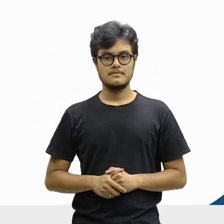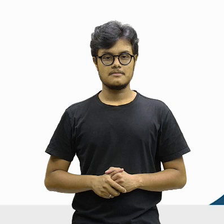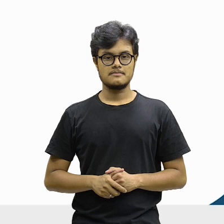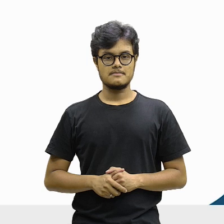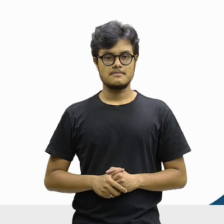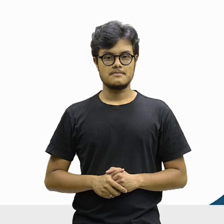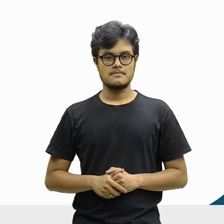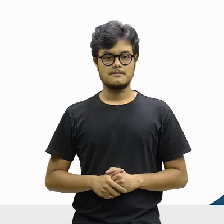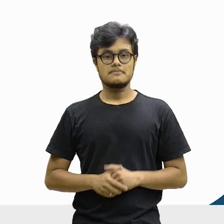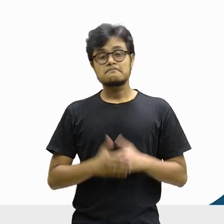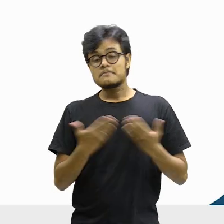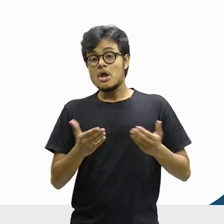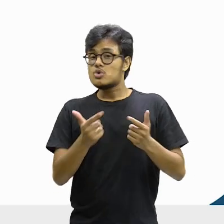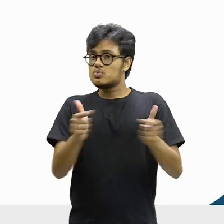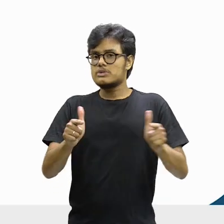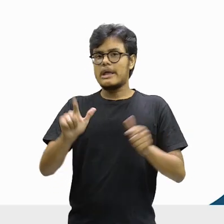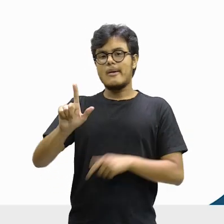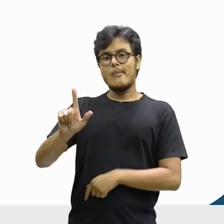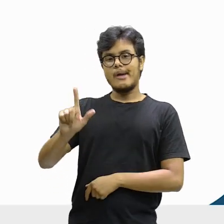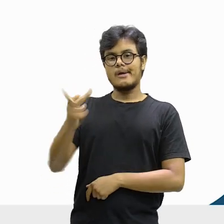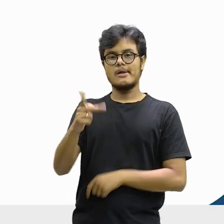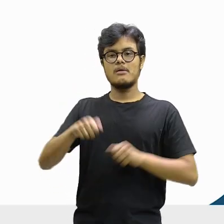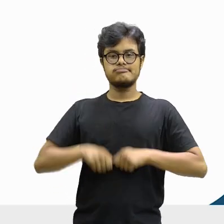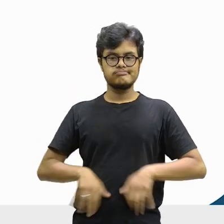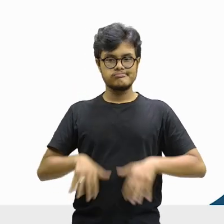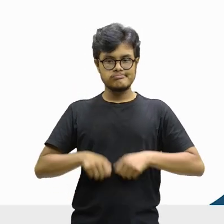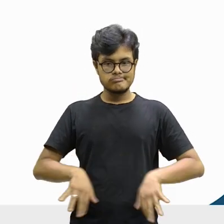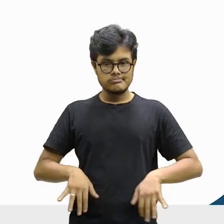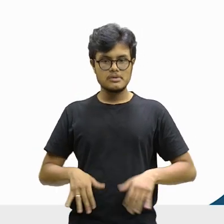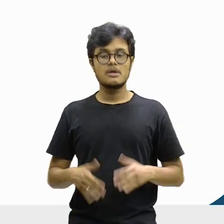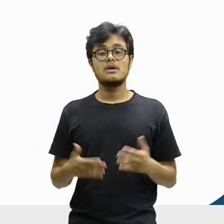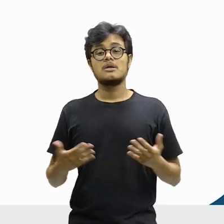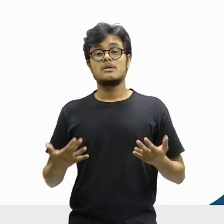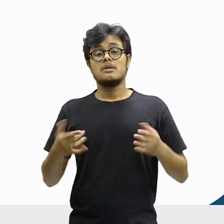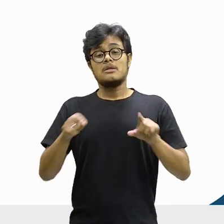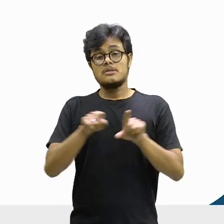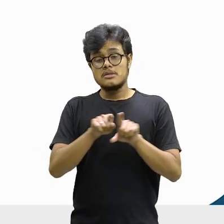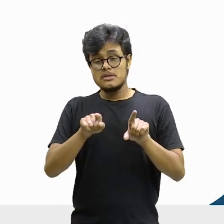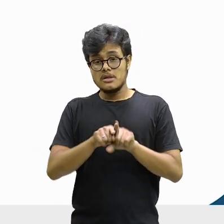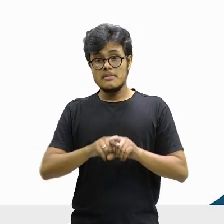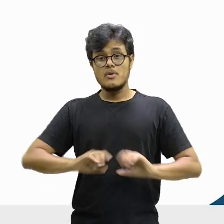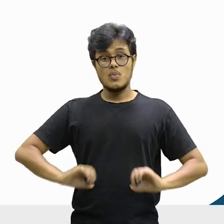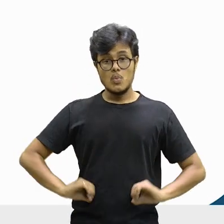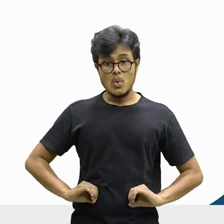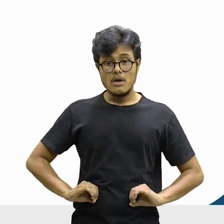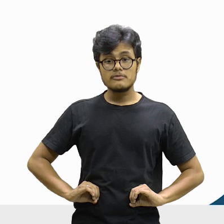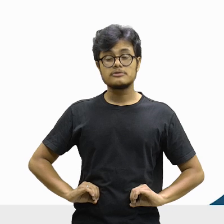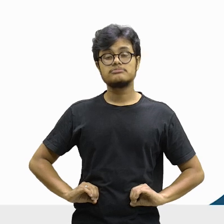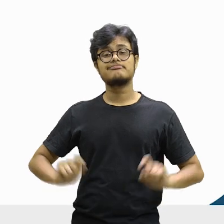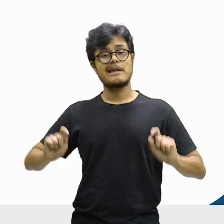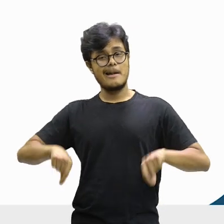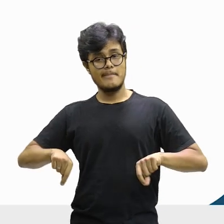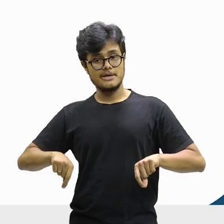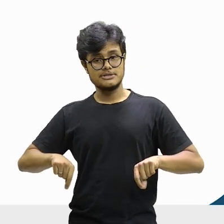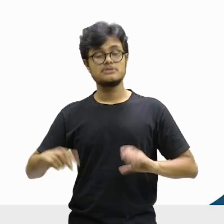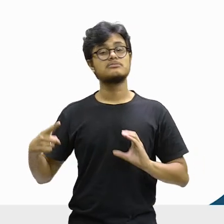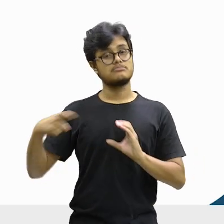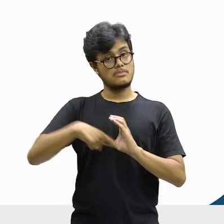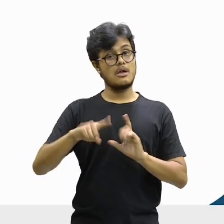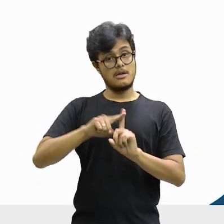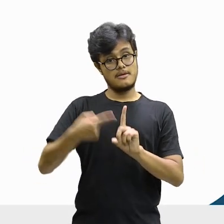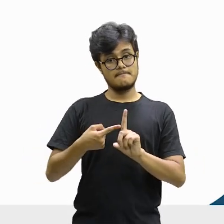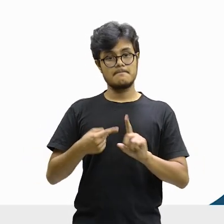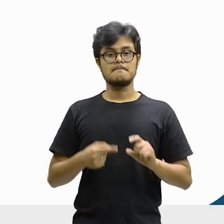hormônio luteinizante, e amadurecimento do óvulo no folículo ovariano, laqueadura